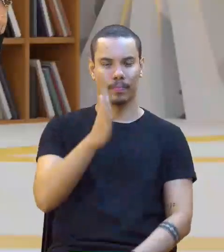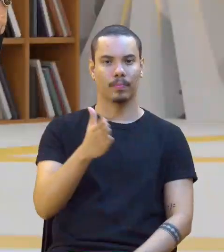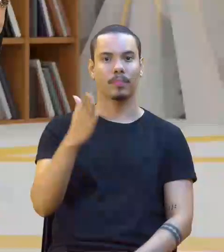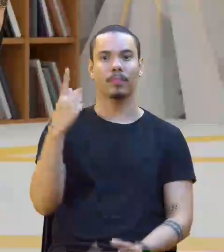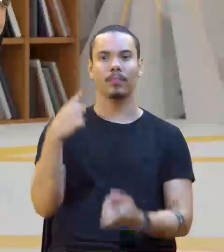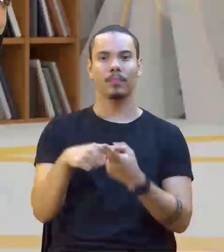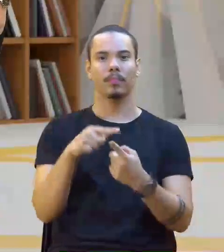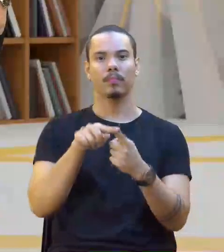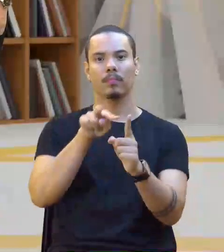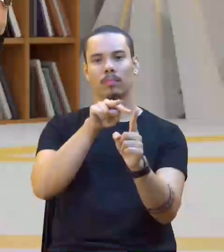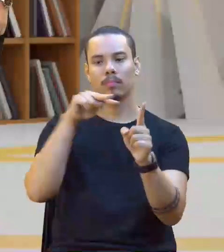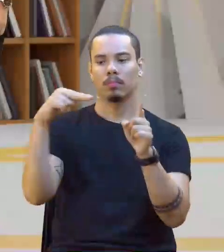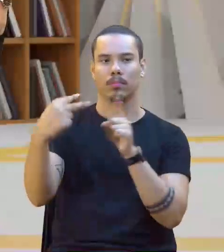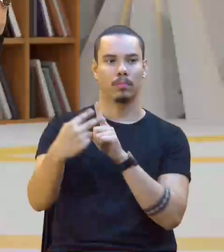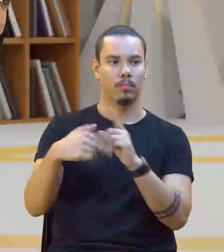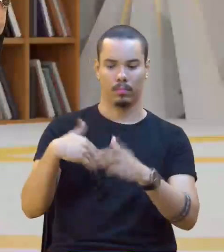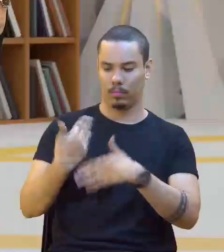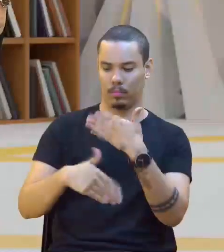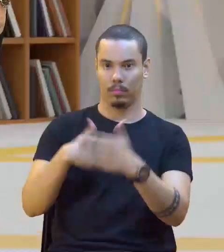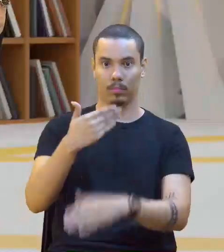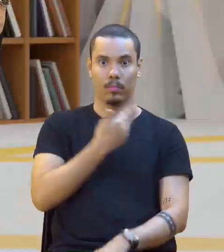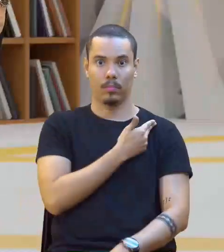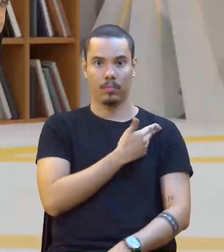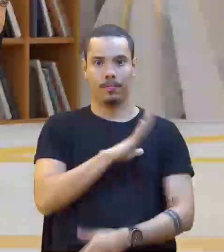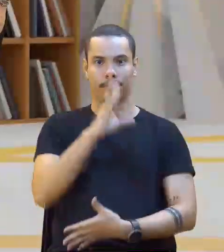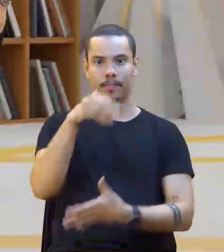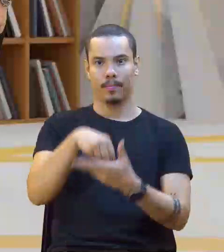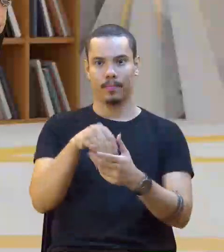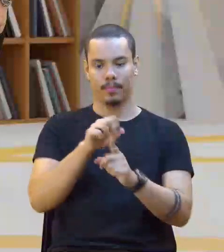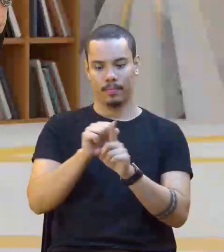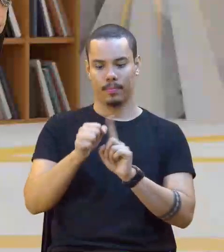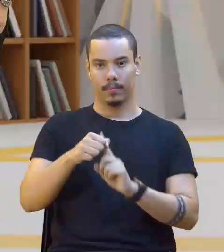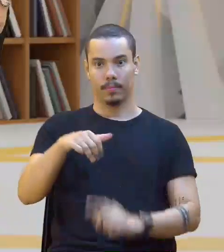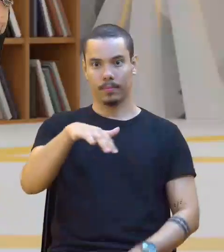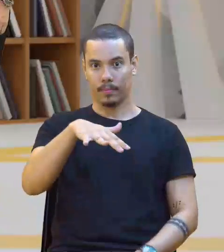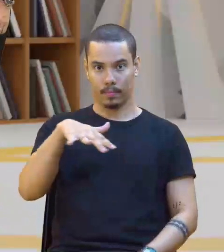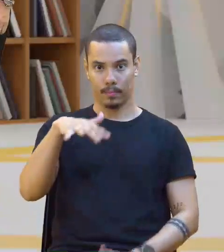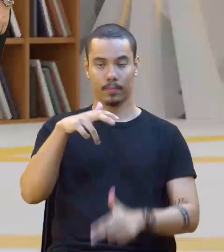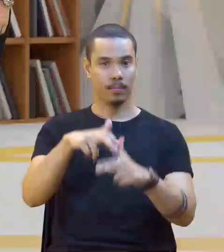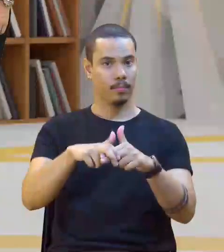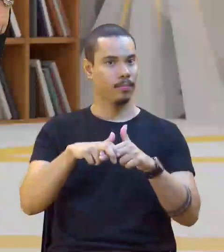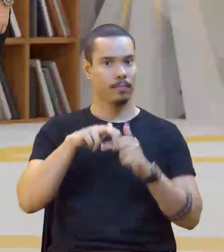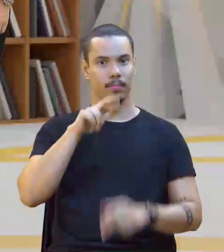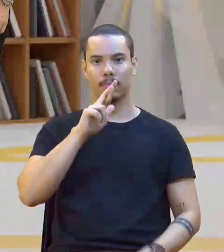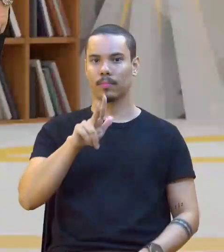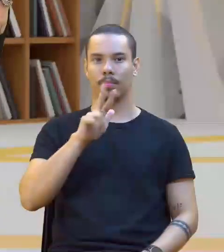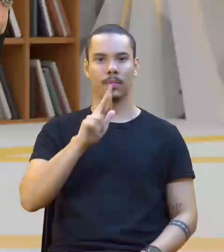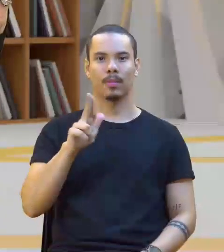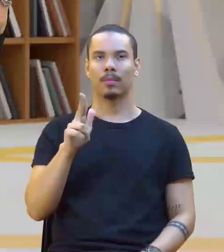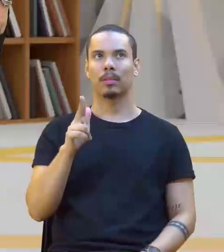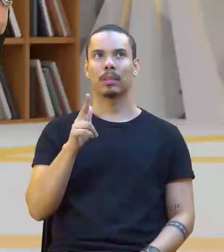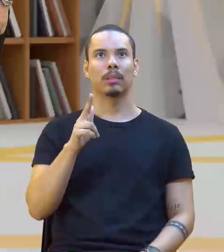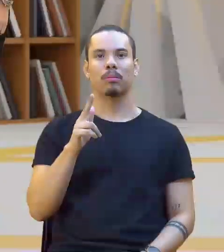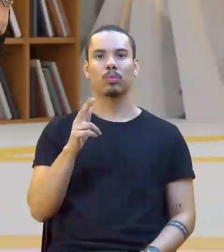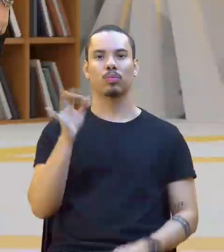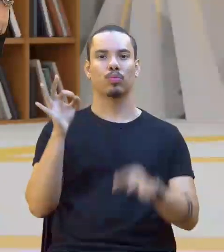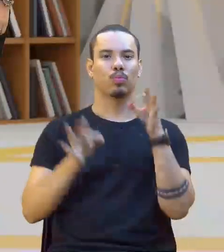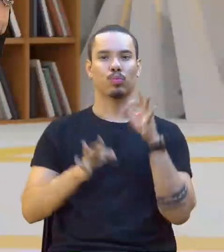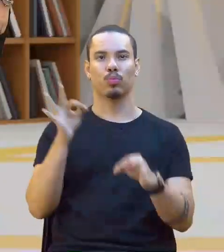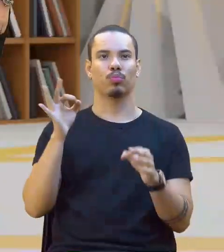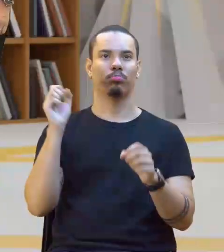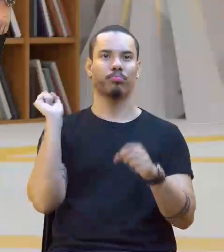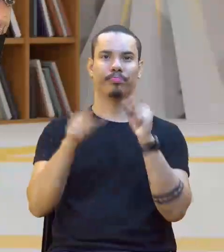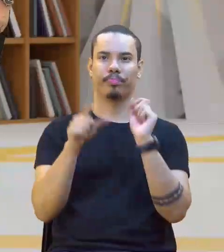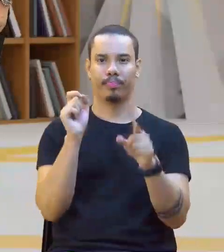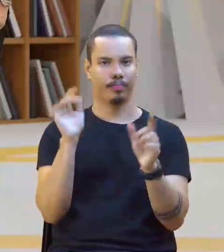que construiu muito preconceito na nossa sociedade. Então, isso não é parâmetro, né? Isso não é parâmetro para nada.